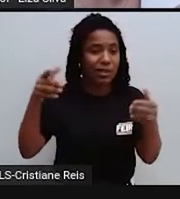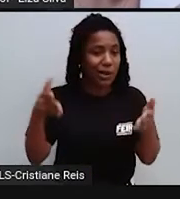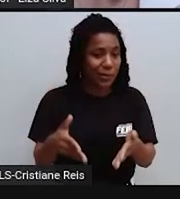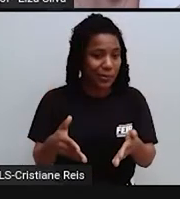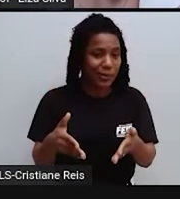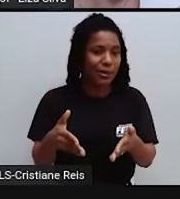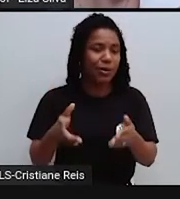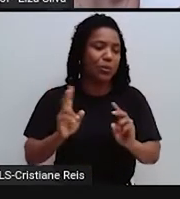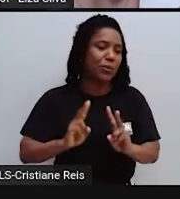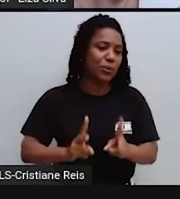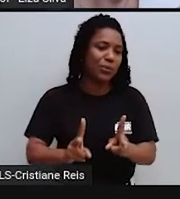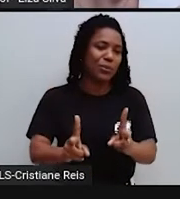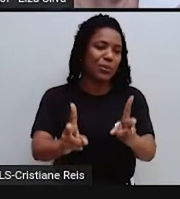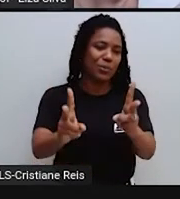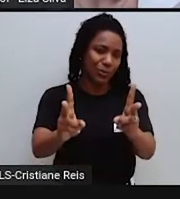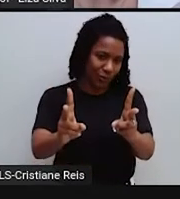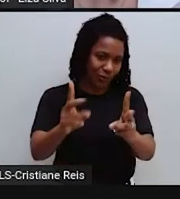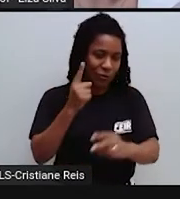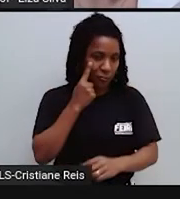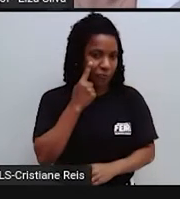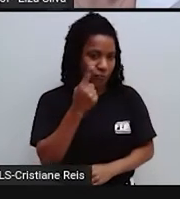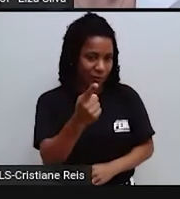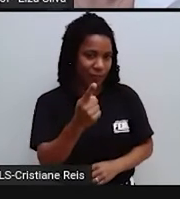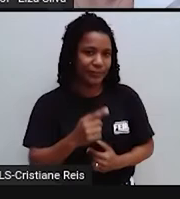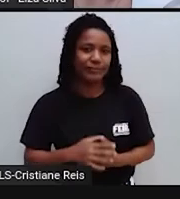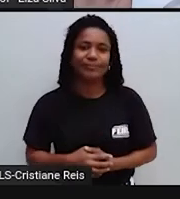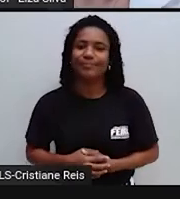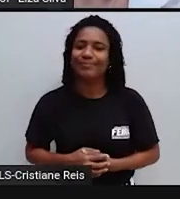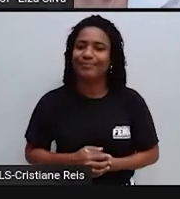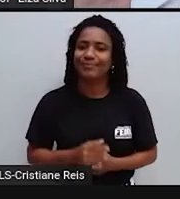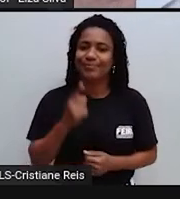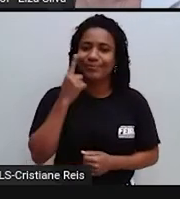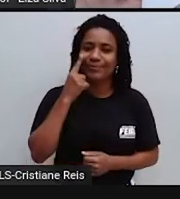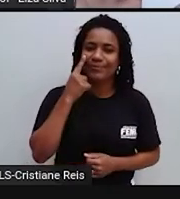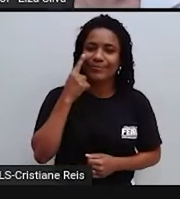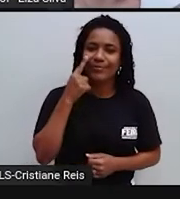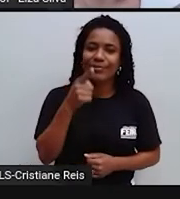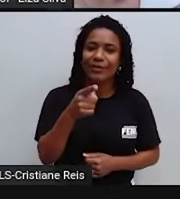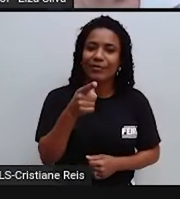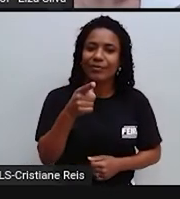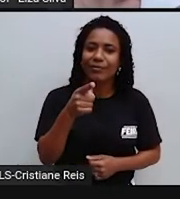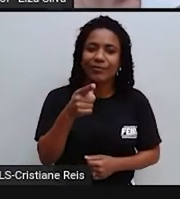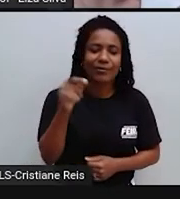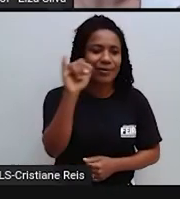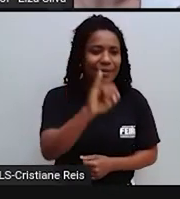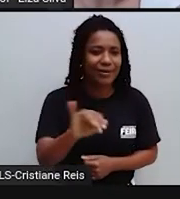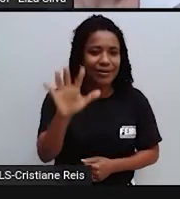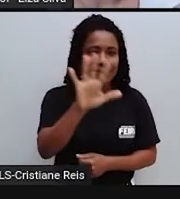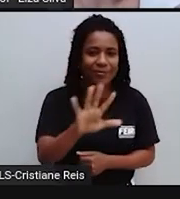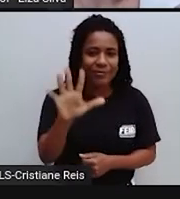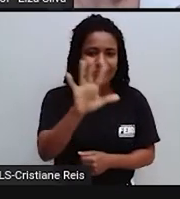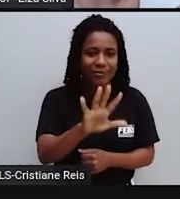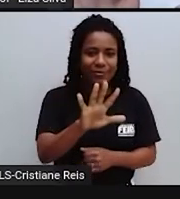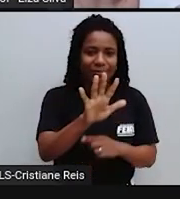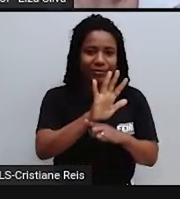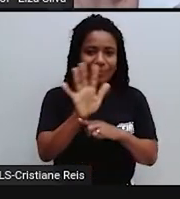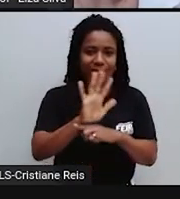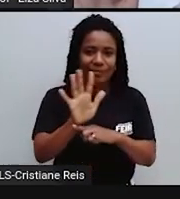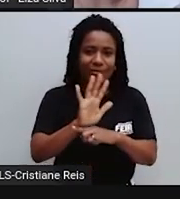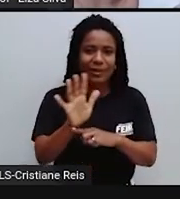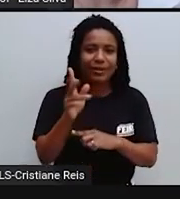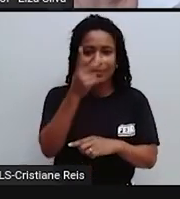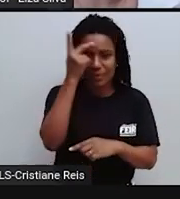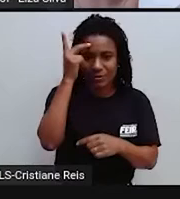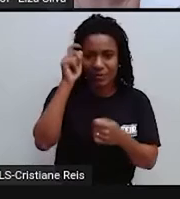para compreendermos melhor. Observem esta imagem. O que é que essas pessoas estão fazendo? They are